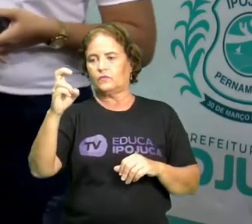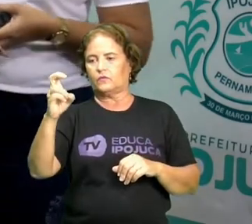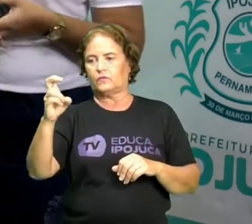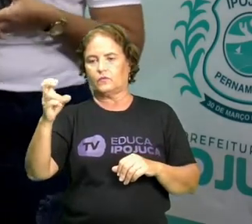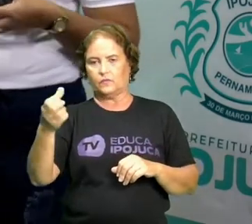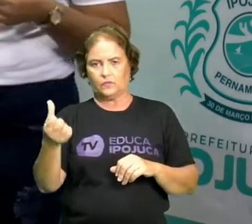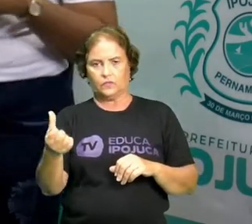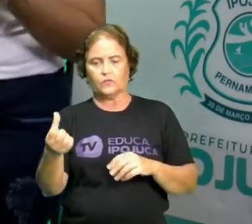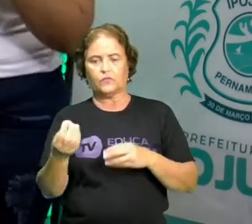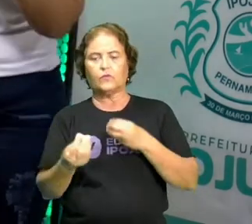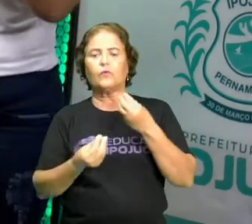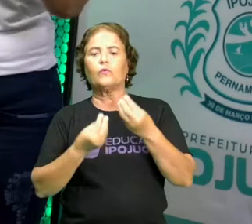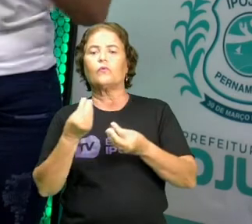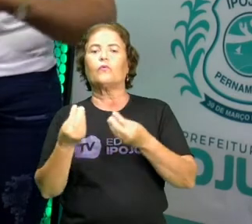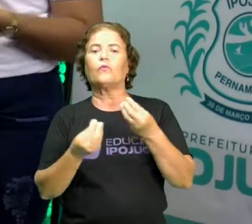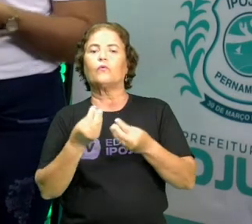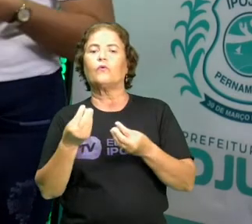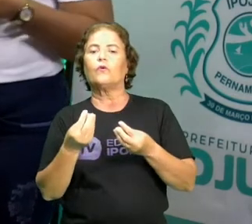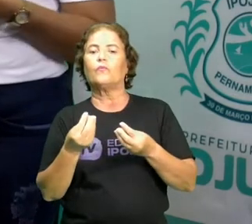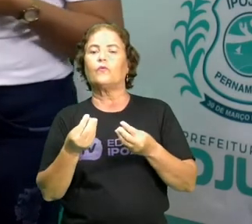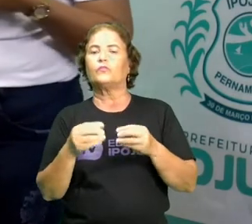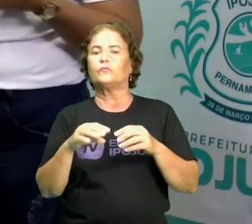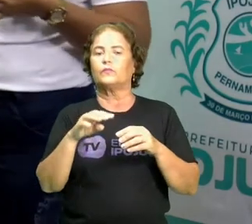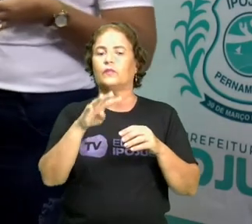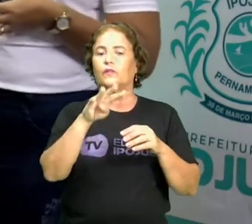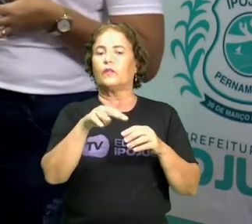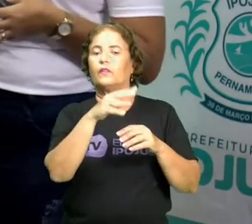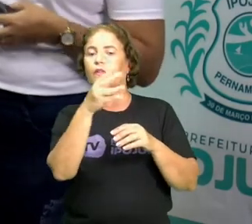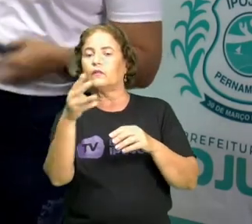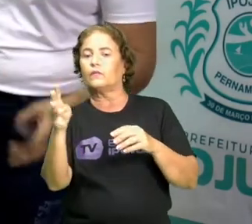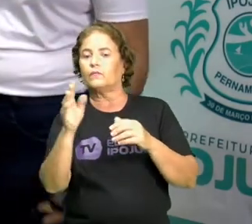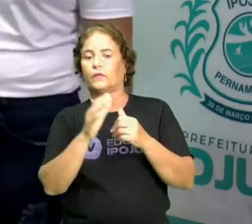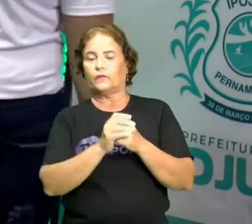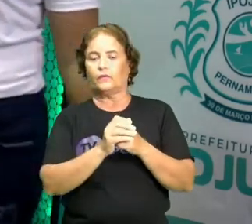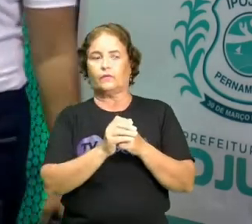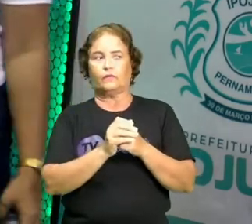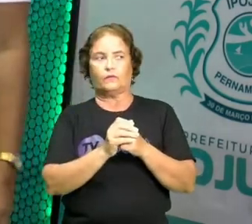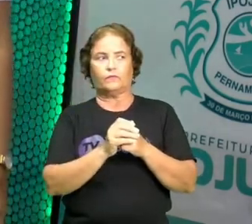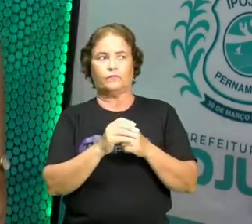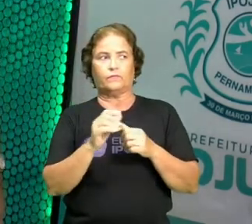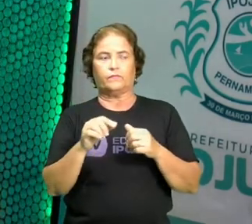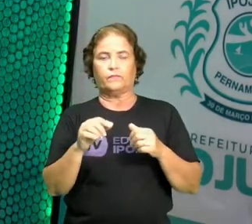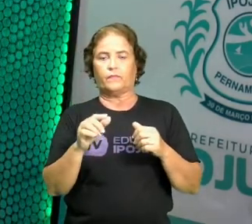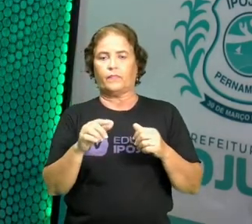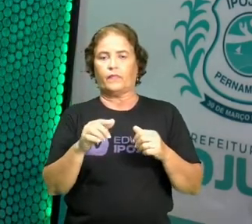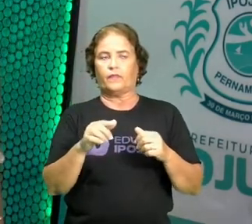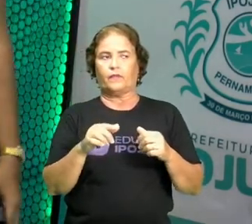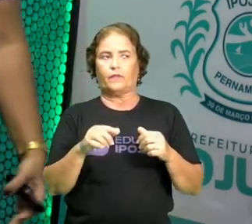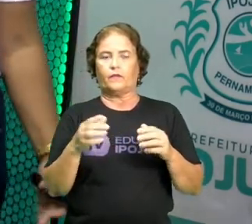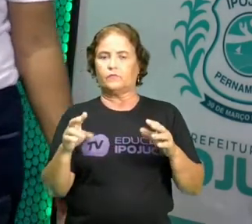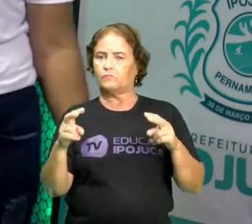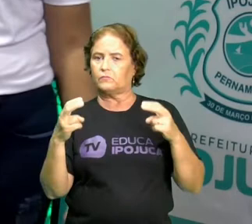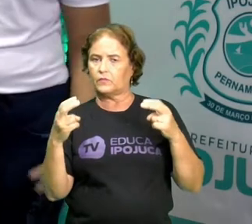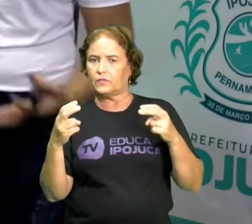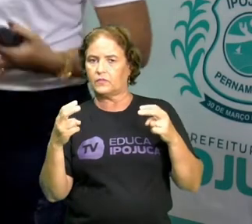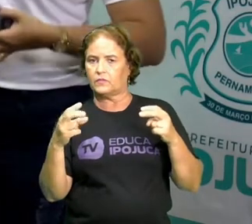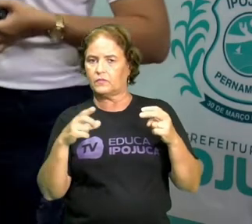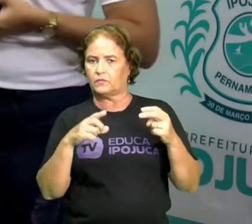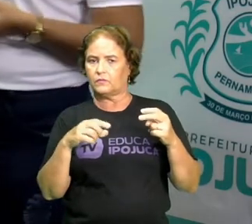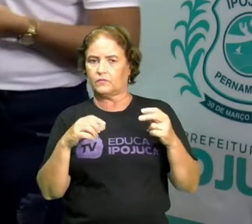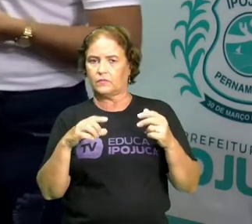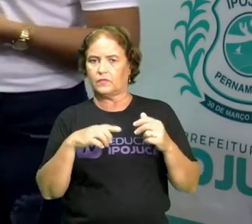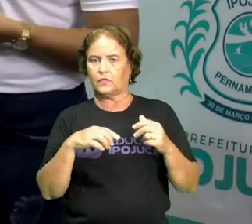7.156. Como é que a gente coloca esse no valor, na tabela valor de lugar, professora? Ó, neste número a gente percebe que